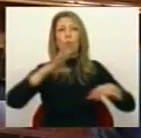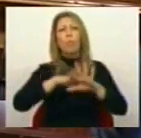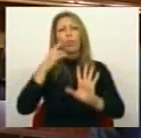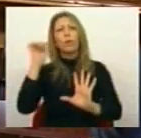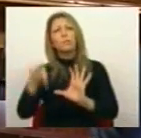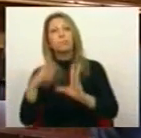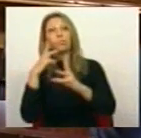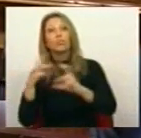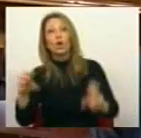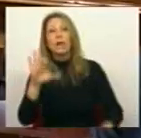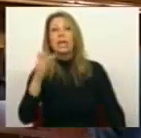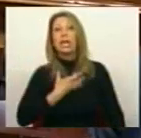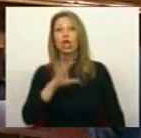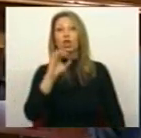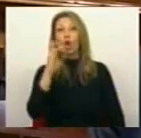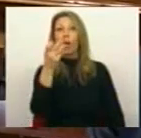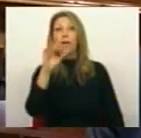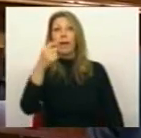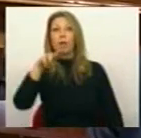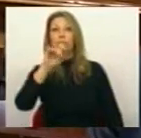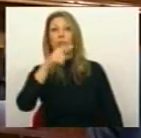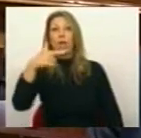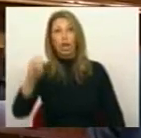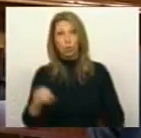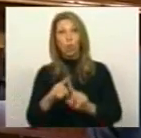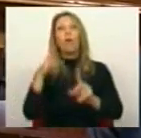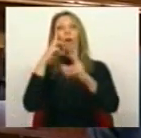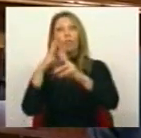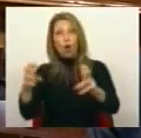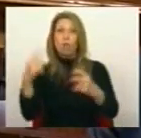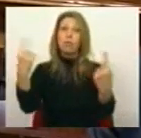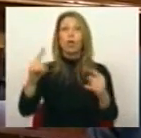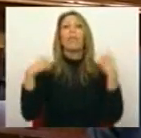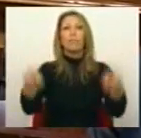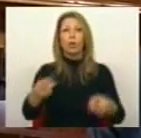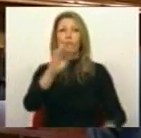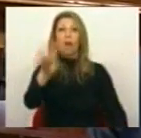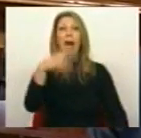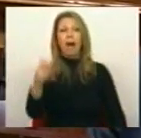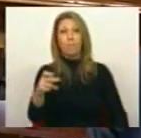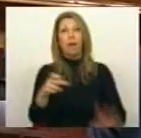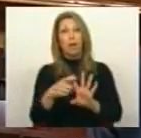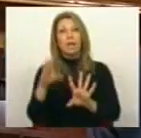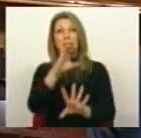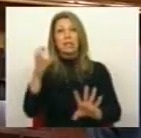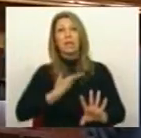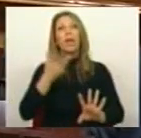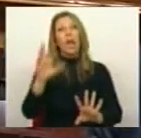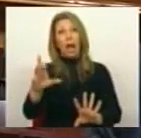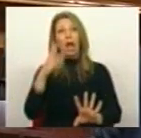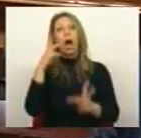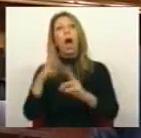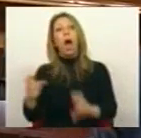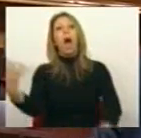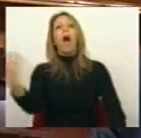estar instalada é que tanto a APA como a CCDR acordaram para o problema, quando grande parte dos solos contaminados já não estava no local.